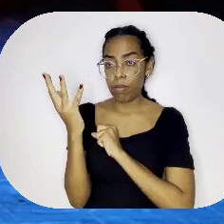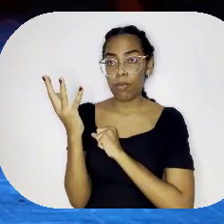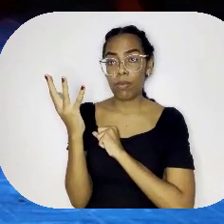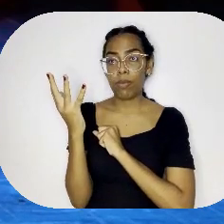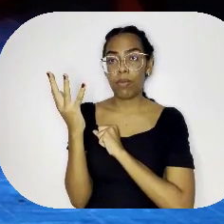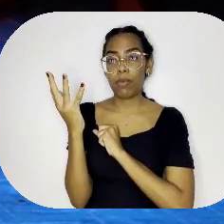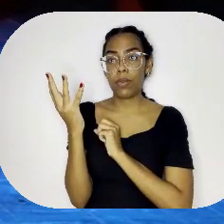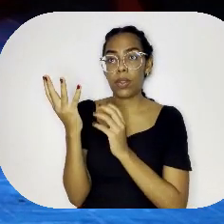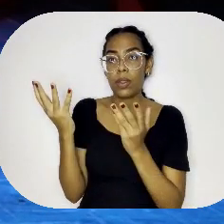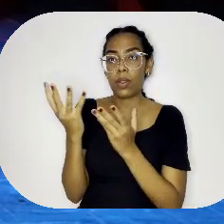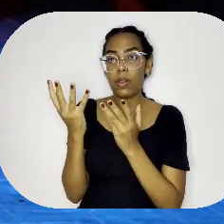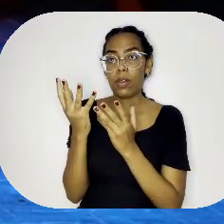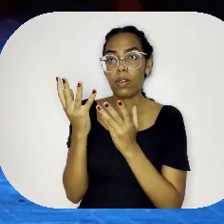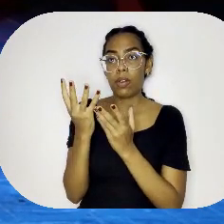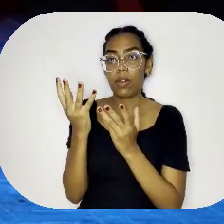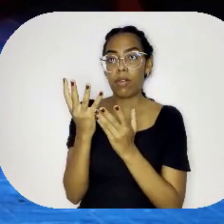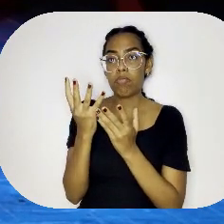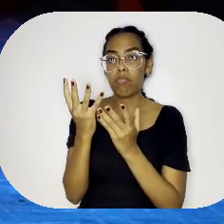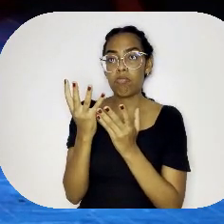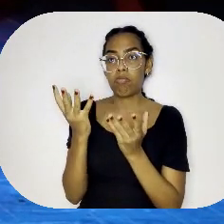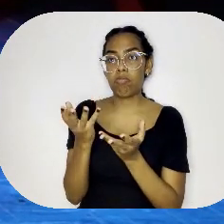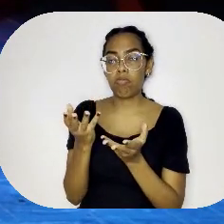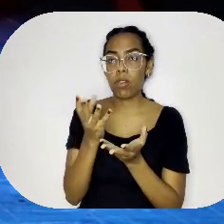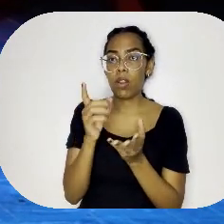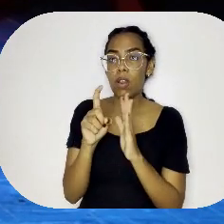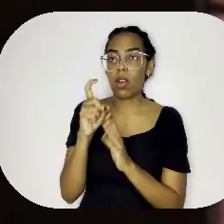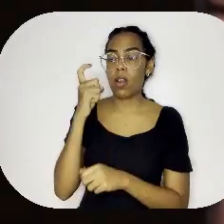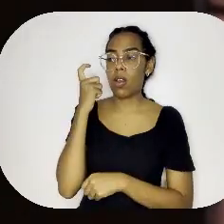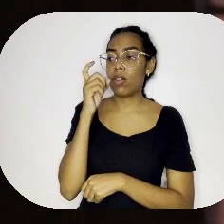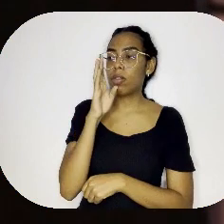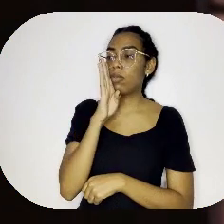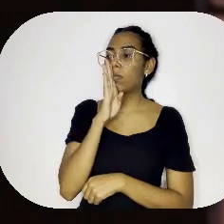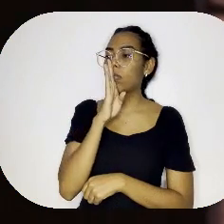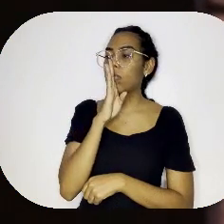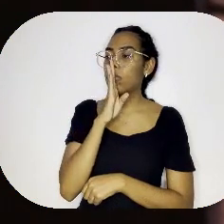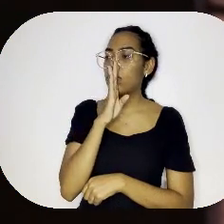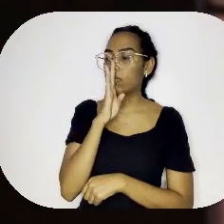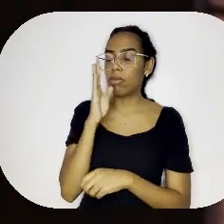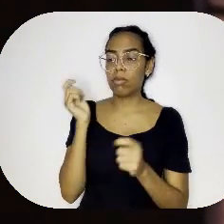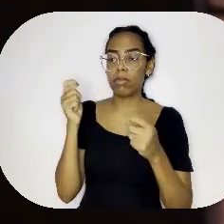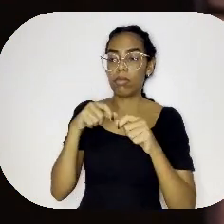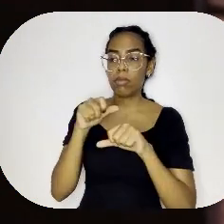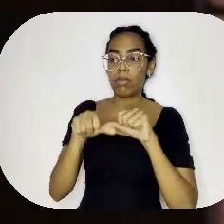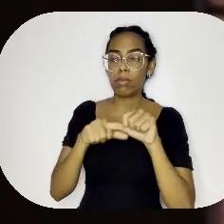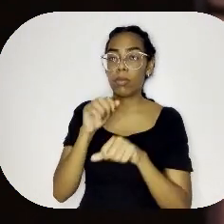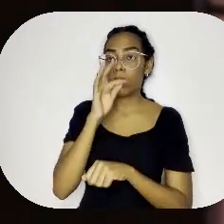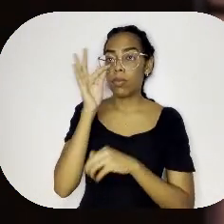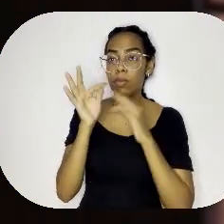Me nutri de amor por mim, ninguém diz. Antes era muda, agora sou